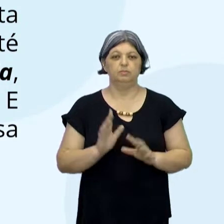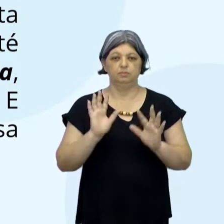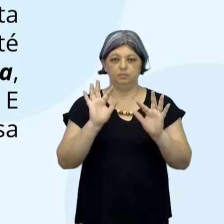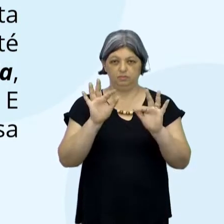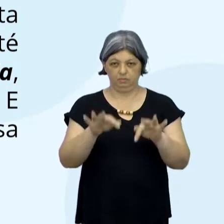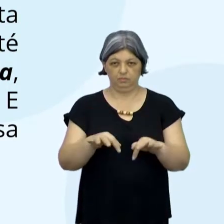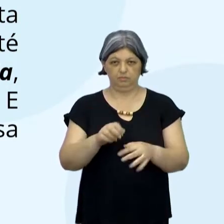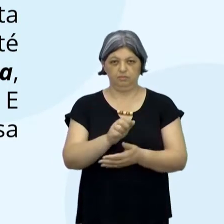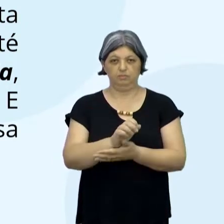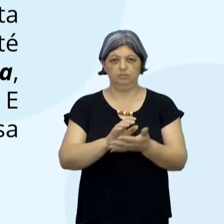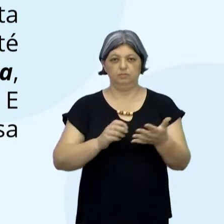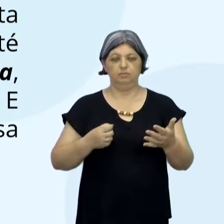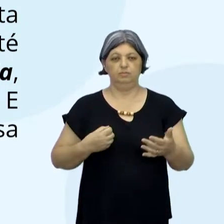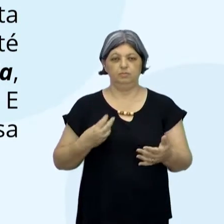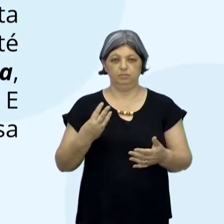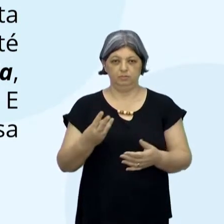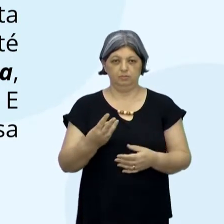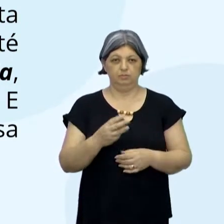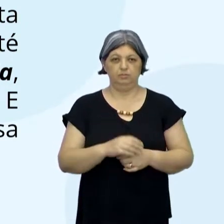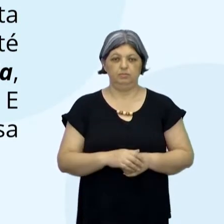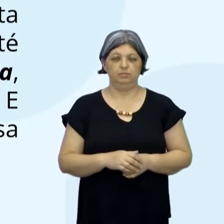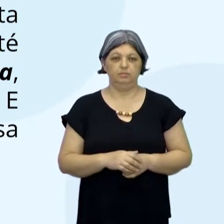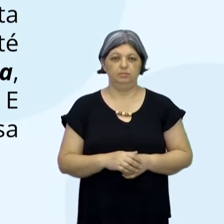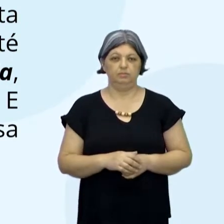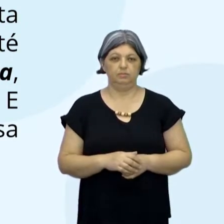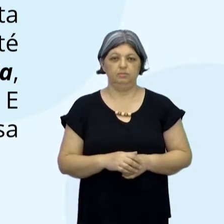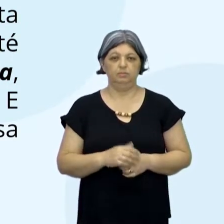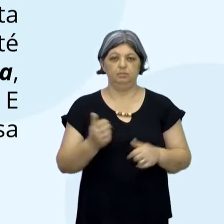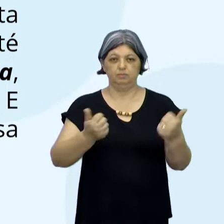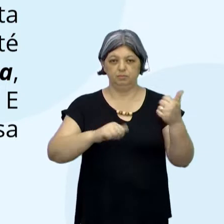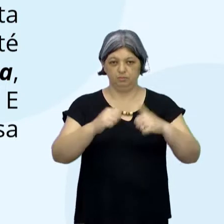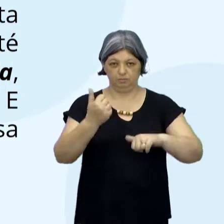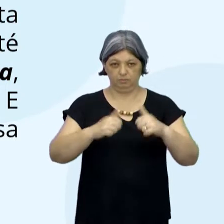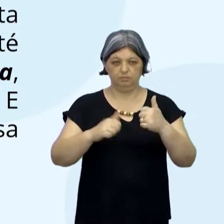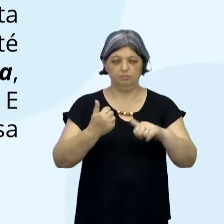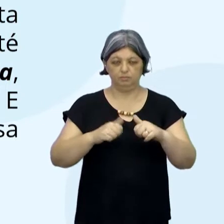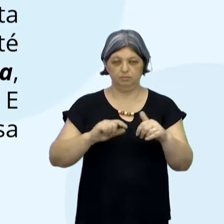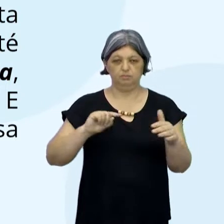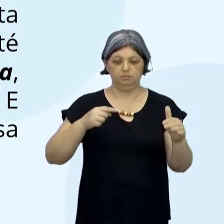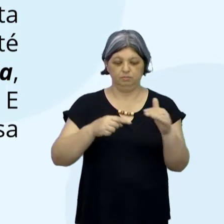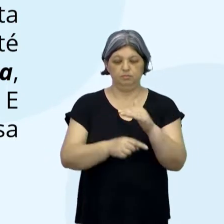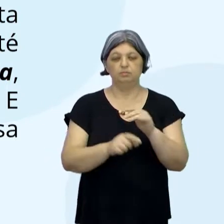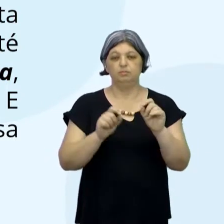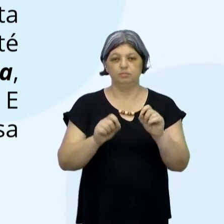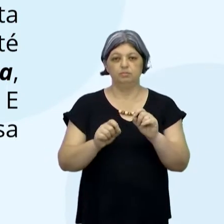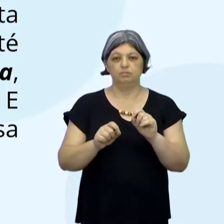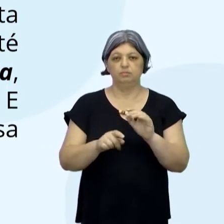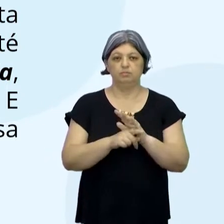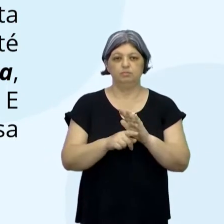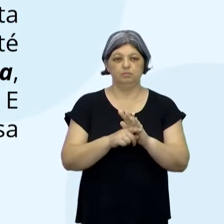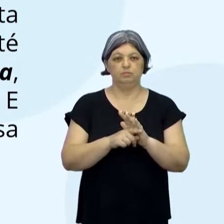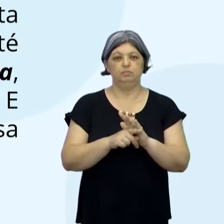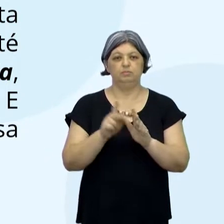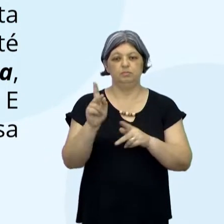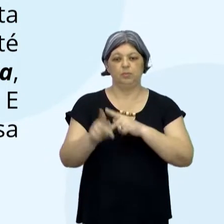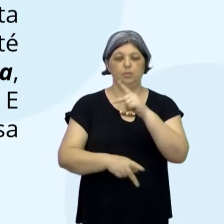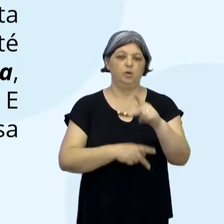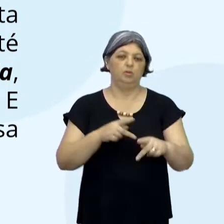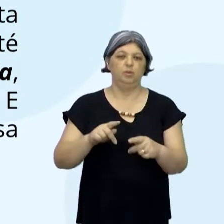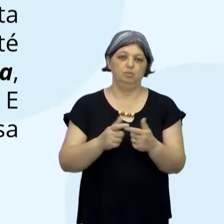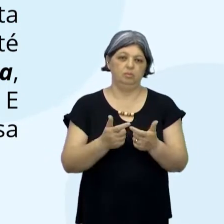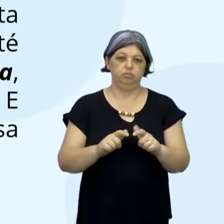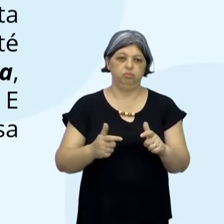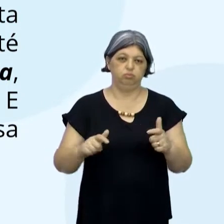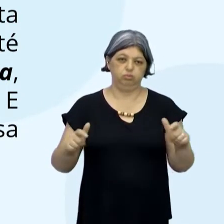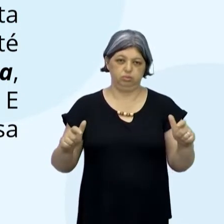nossa atividade 3, a gente vai analisar aí mais a fundo a questão do crescimento populacional,